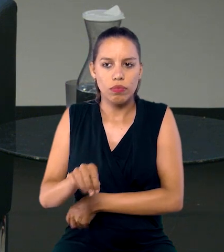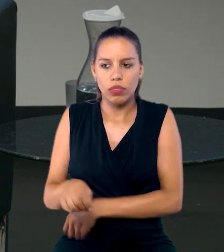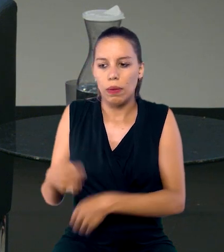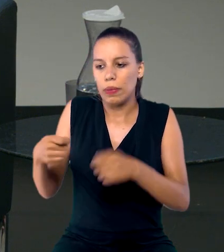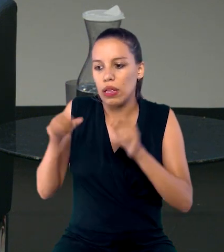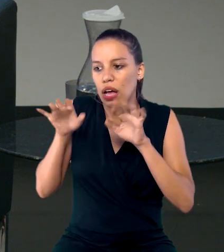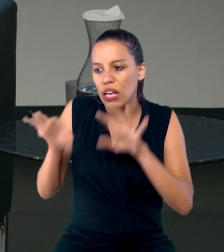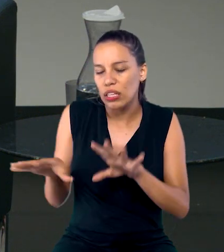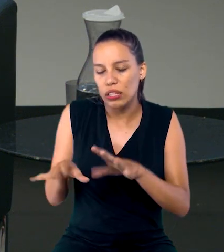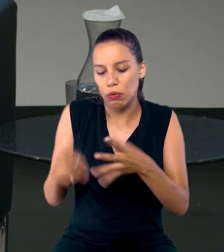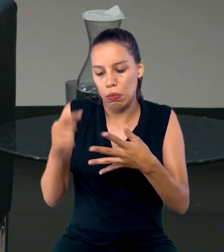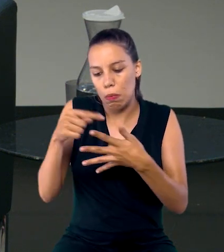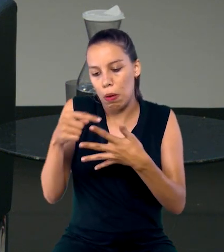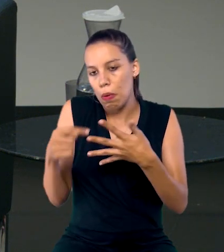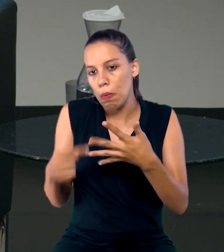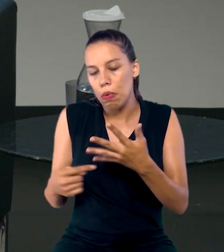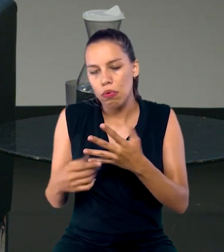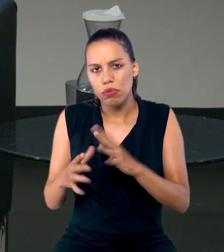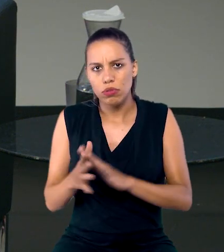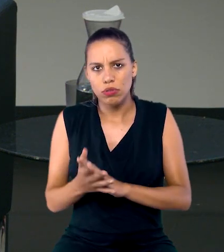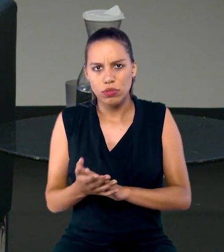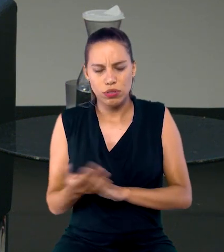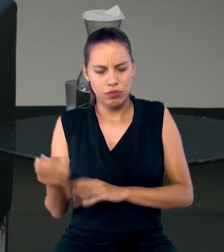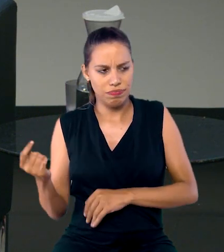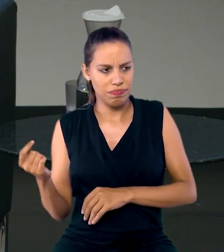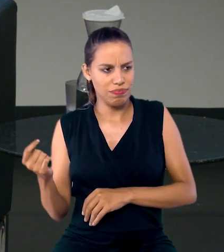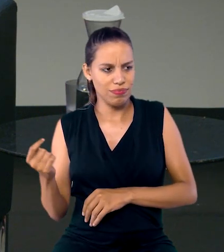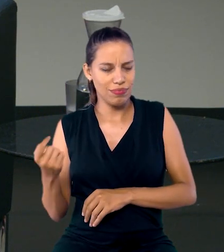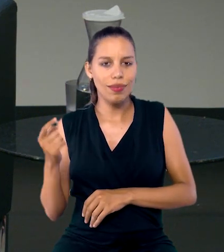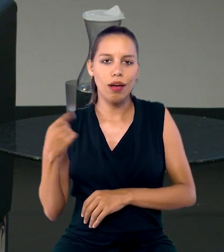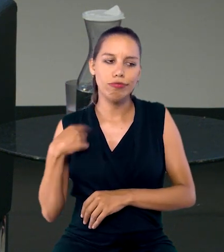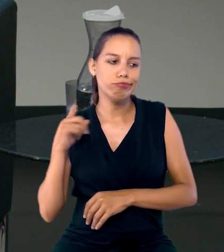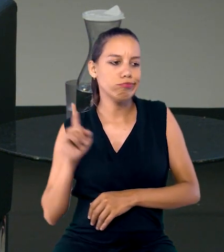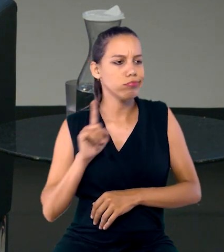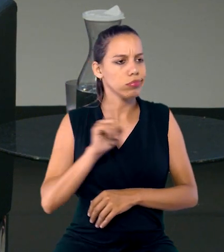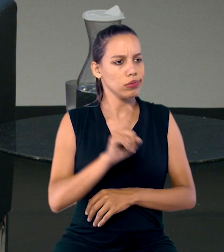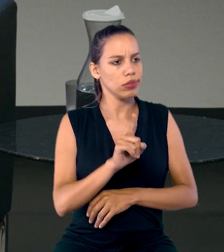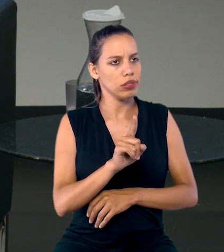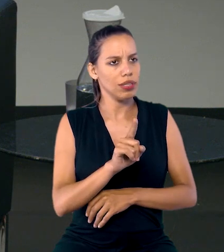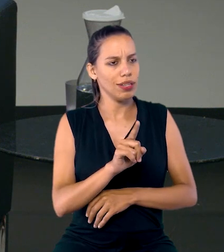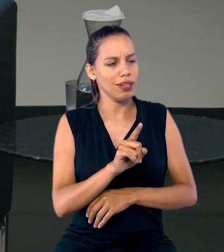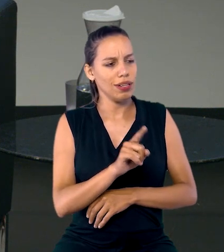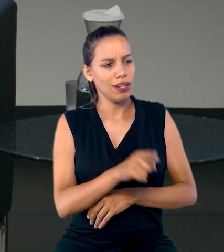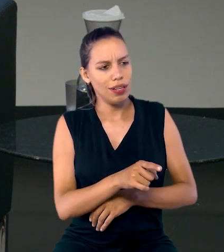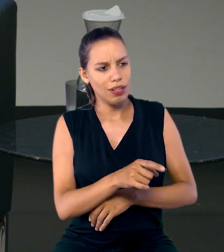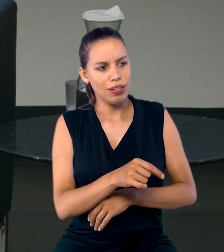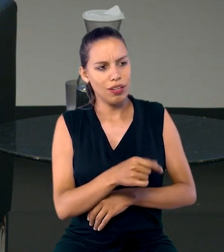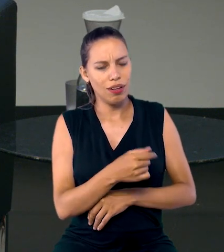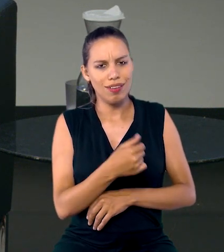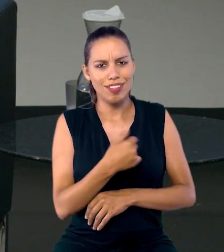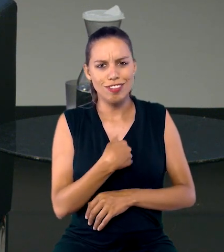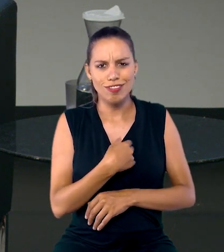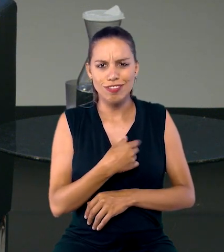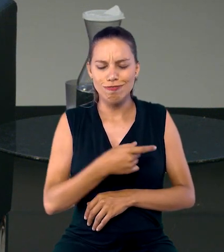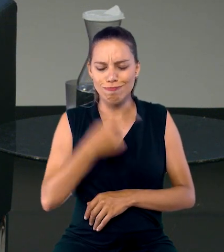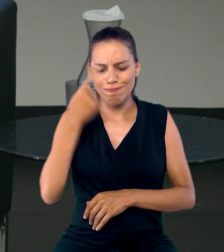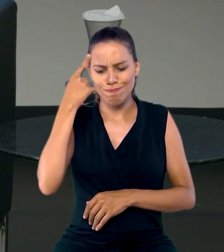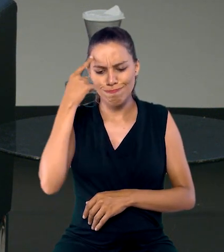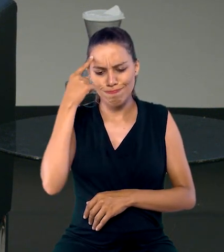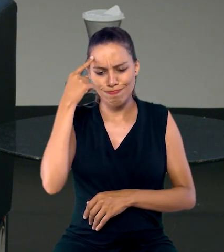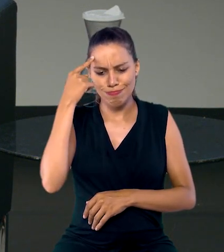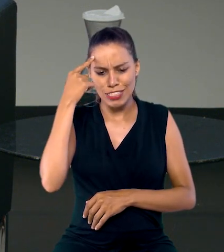que isso seja dessa maneira. Então, essa foi a minha primeira pista de que eu estava entrando, né, na minha monumental